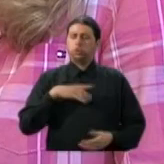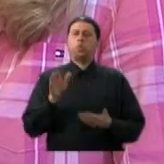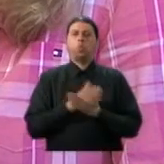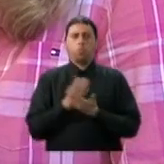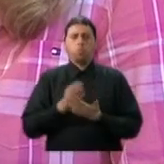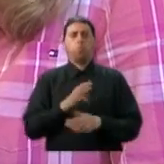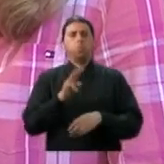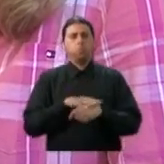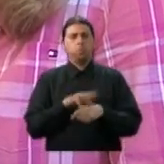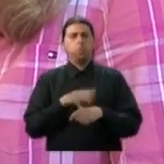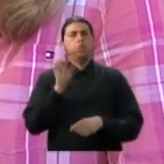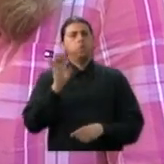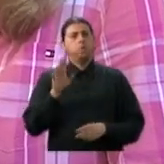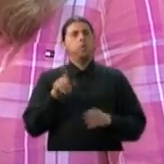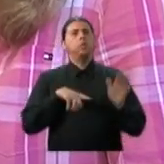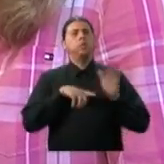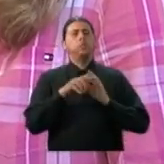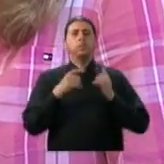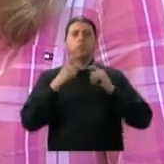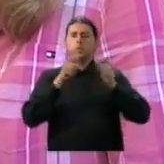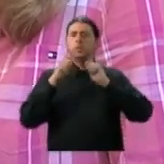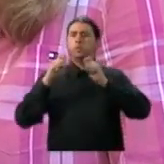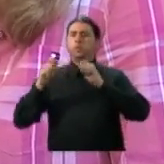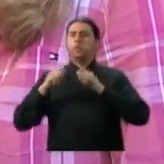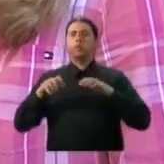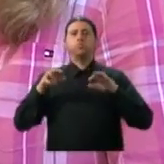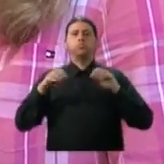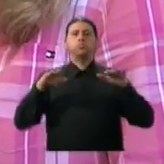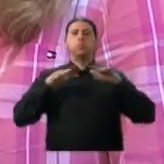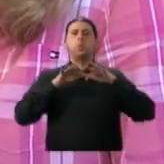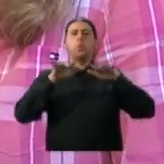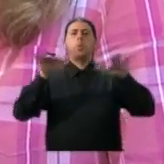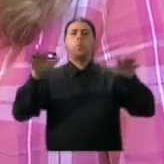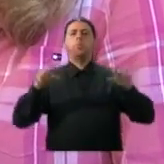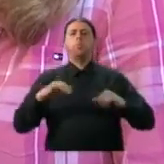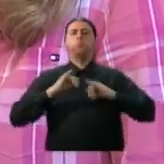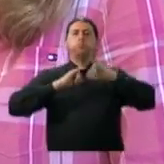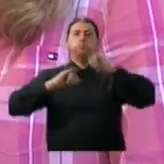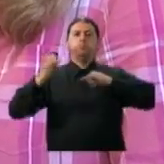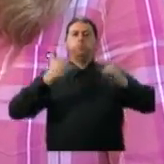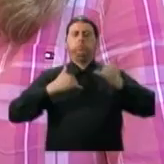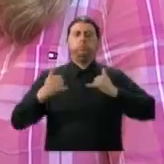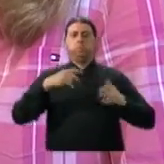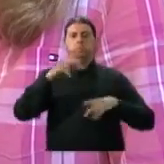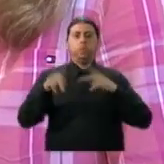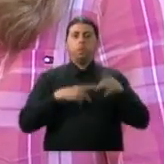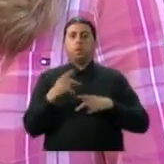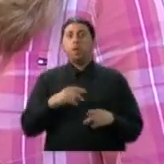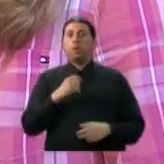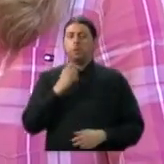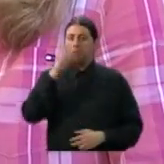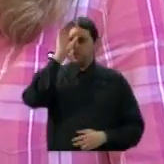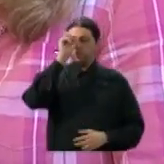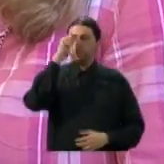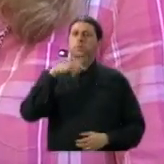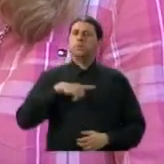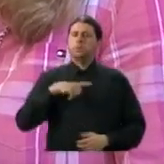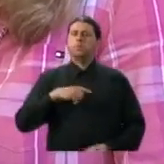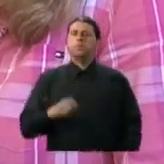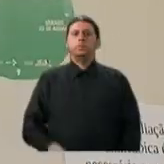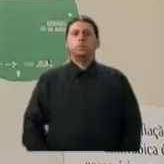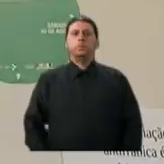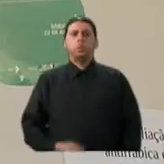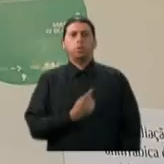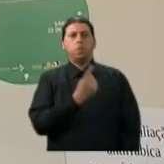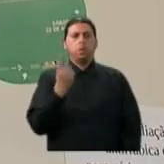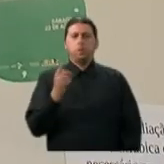tem momentos em que só as campanhas é que podem dar para a população a possibilidade de o acesso a um determinado